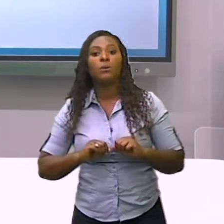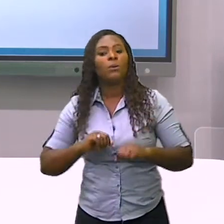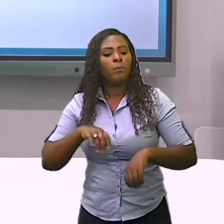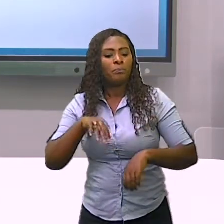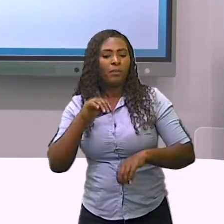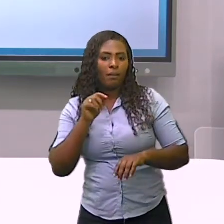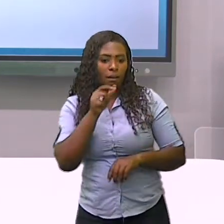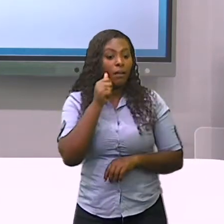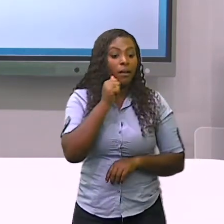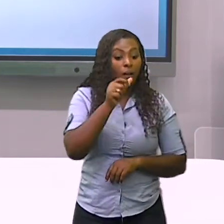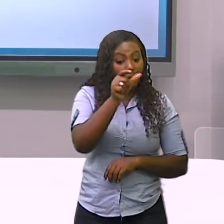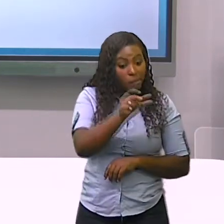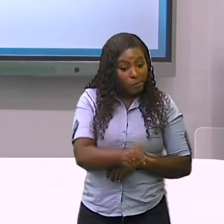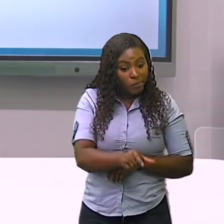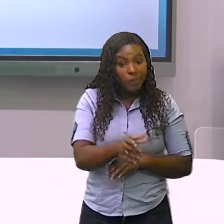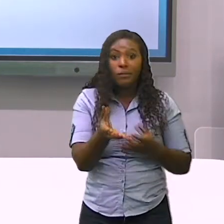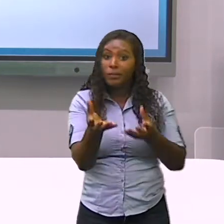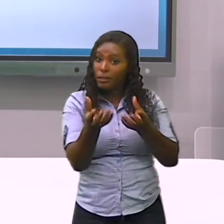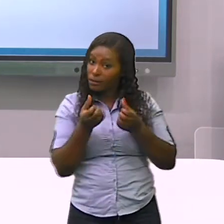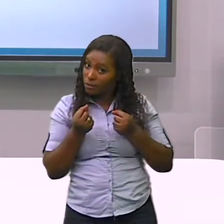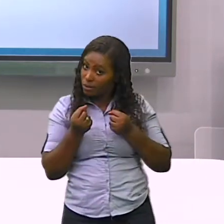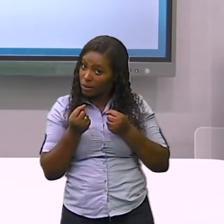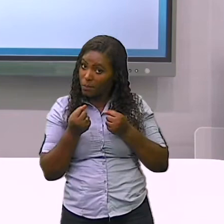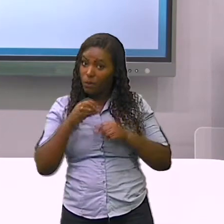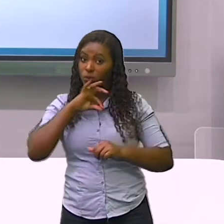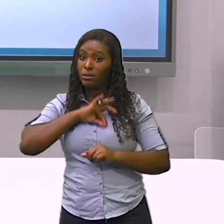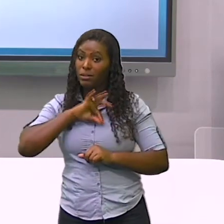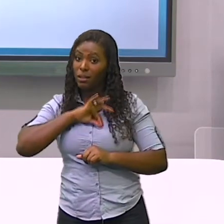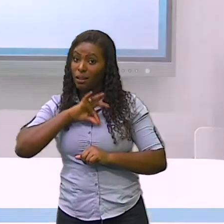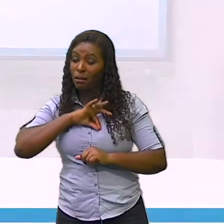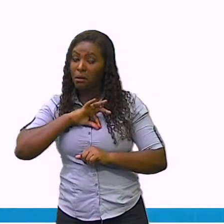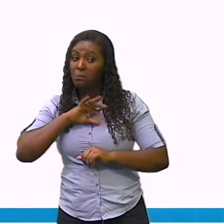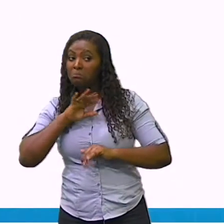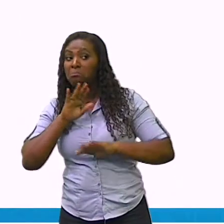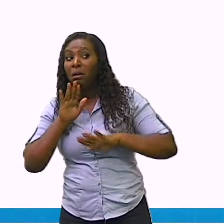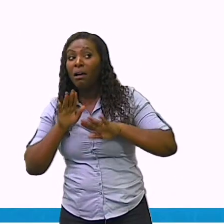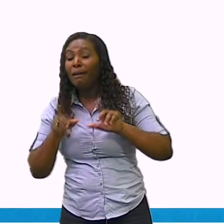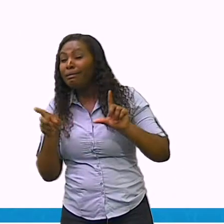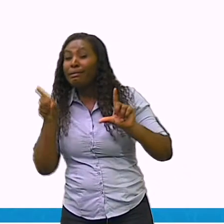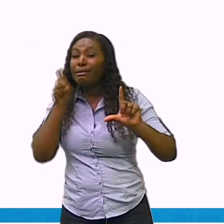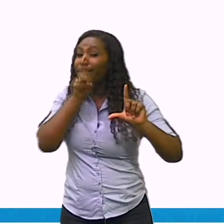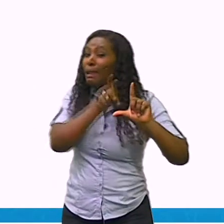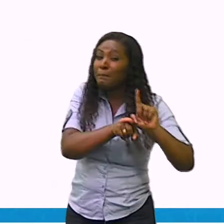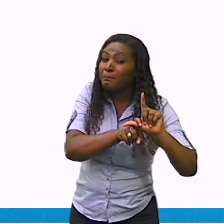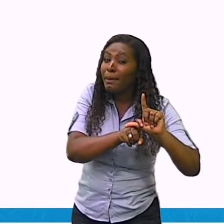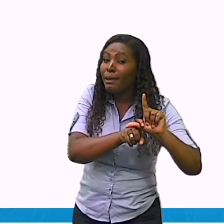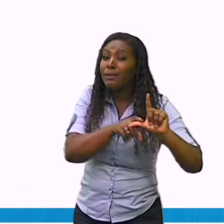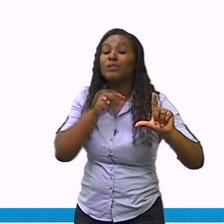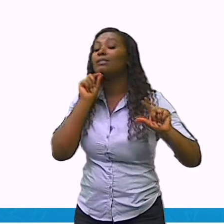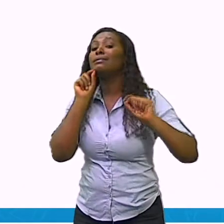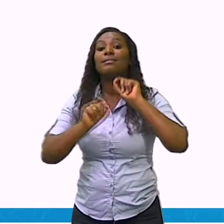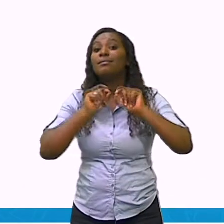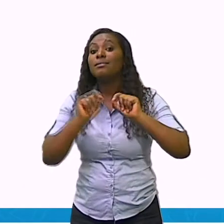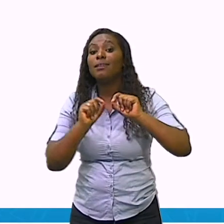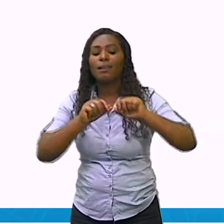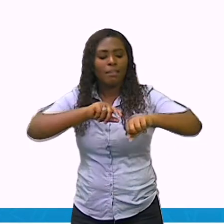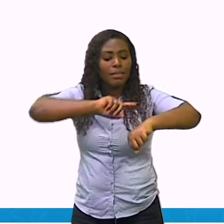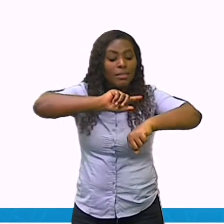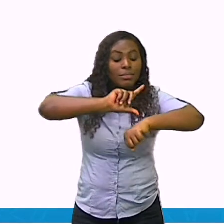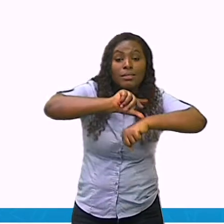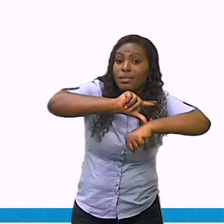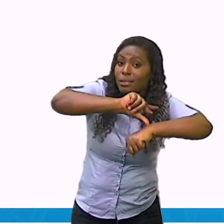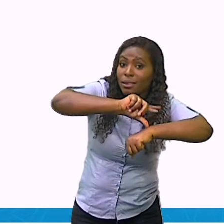recebido vai ser igual a quanto? A 60 vezes T. Ó, o